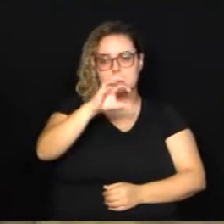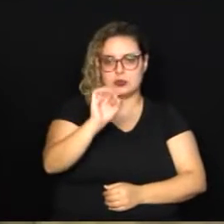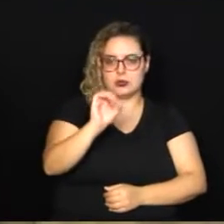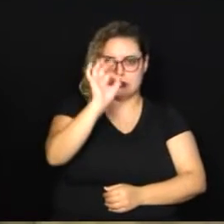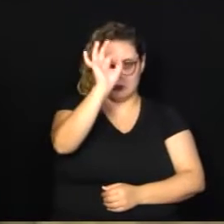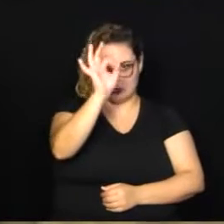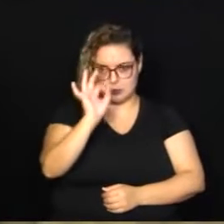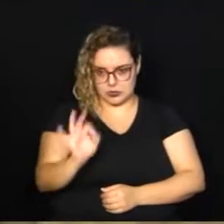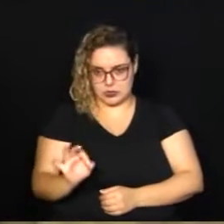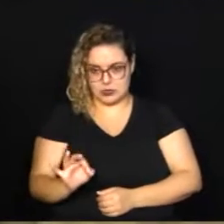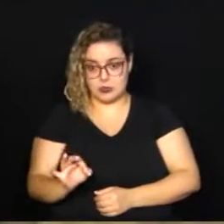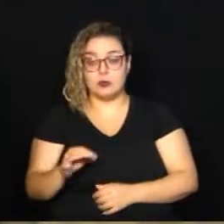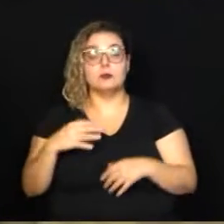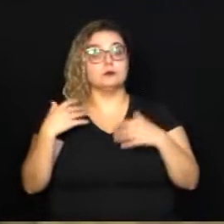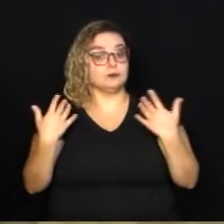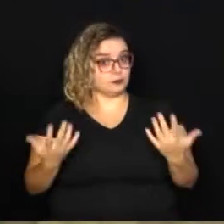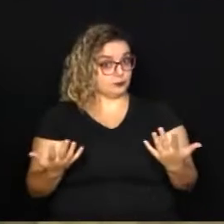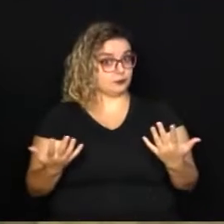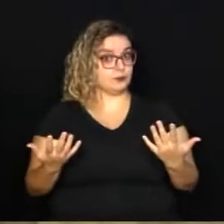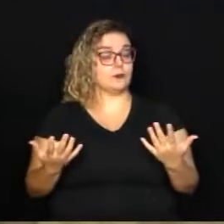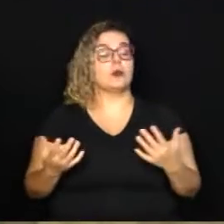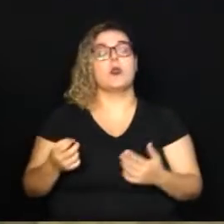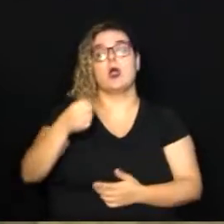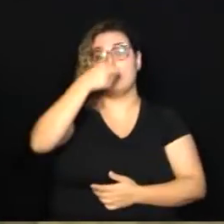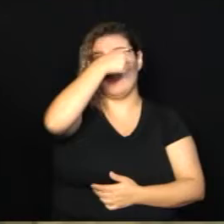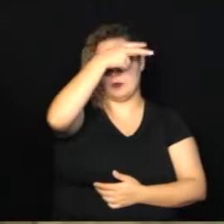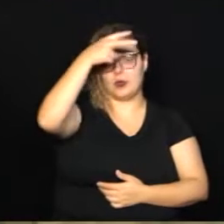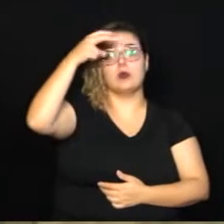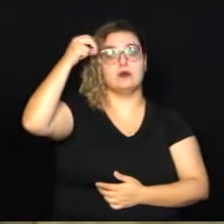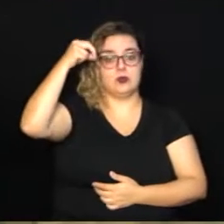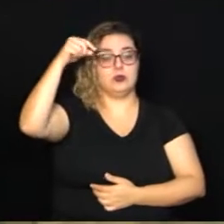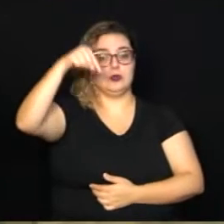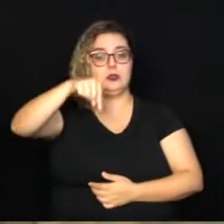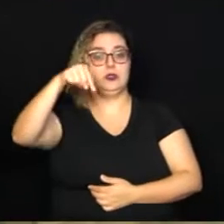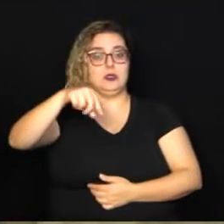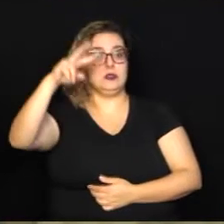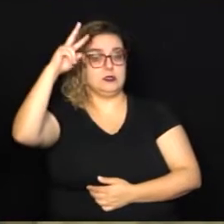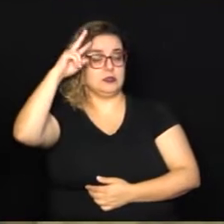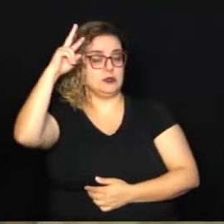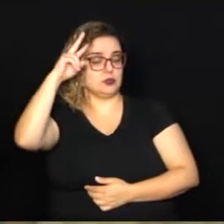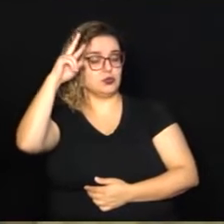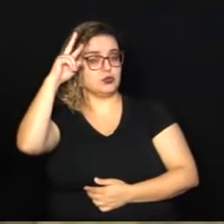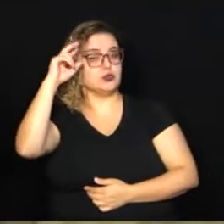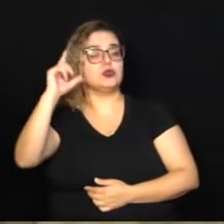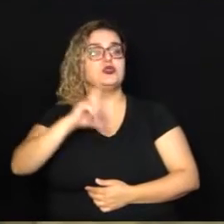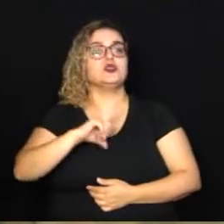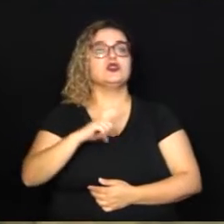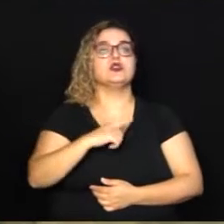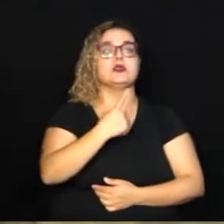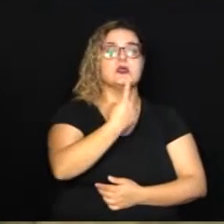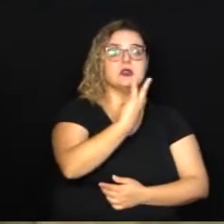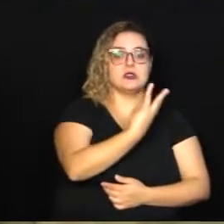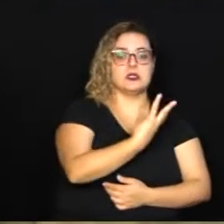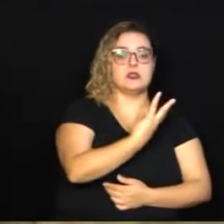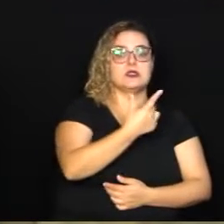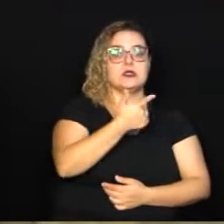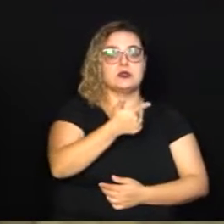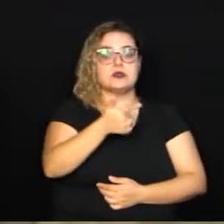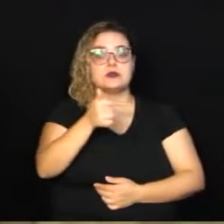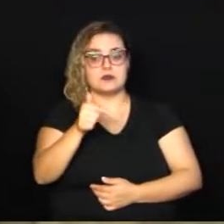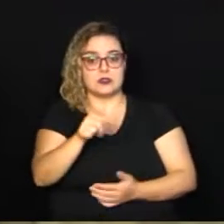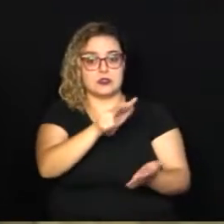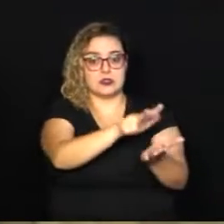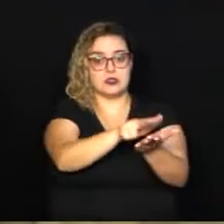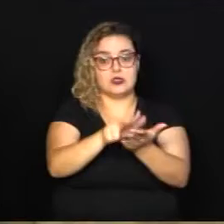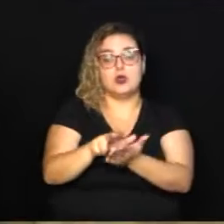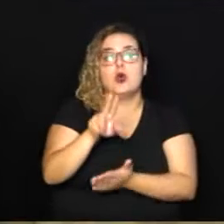Isso mesmo, olha, de acordo com a prefeitura, nesta segunda-feira nós tínhamos 327 leitos de